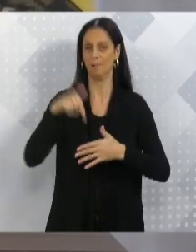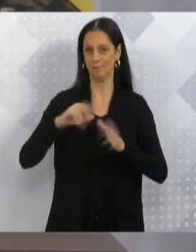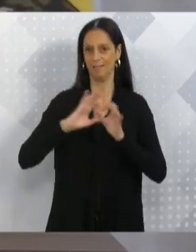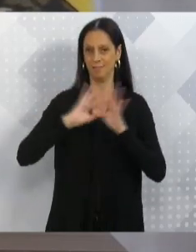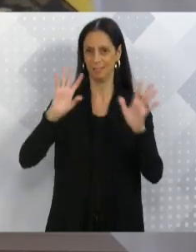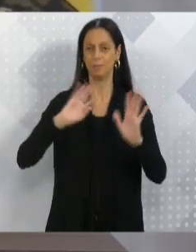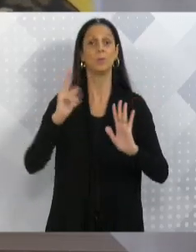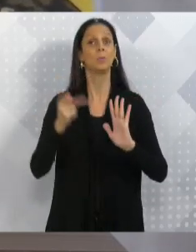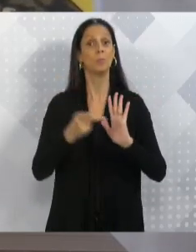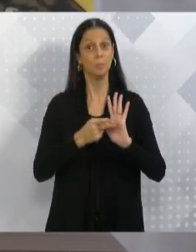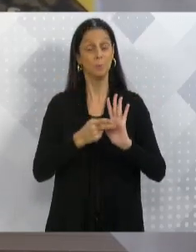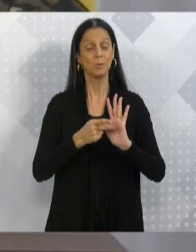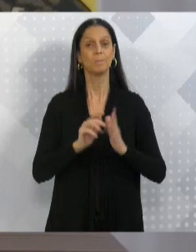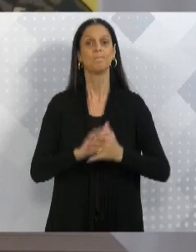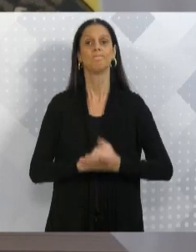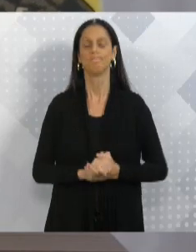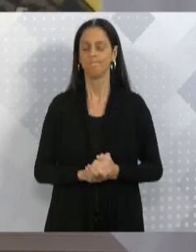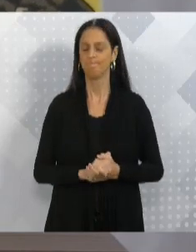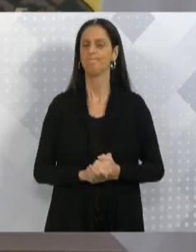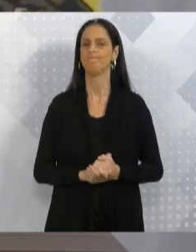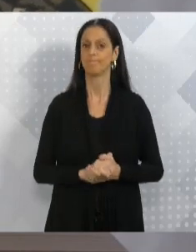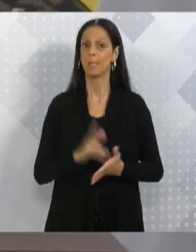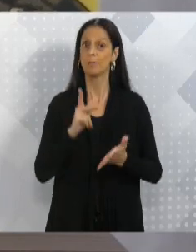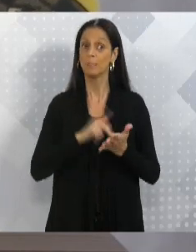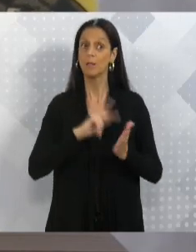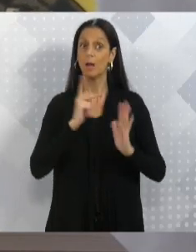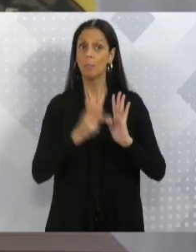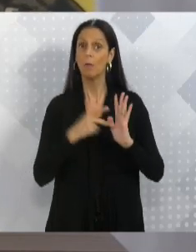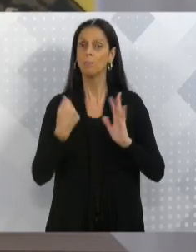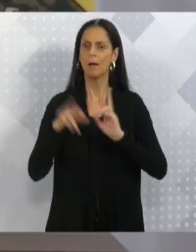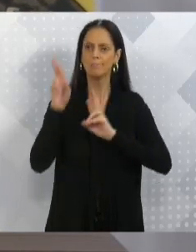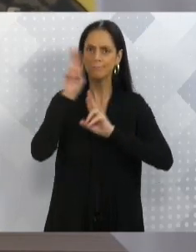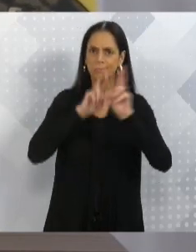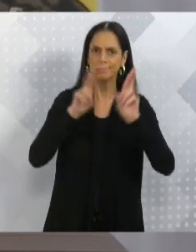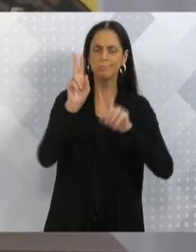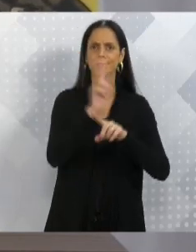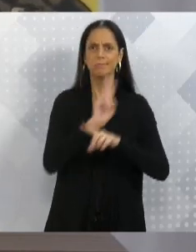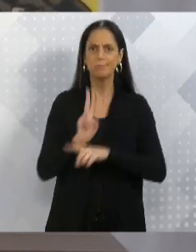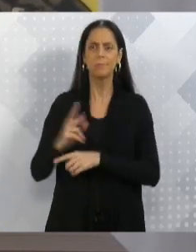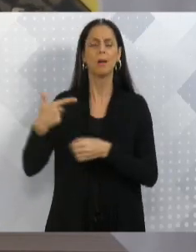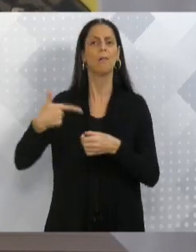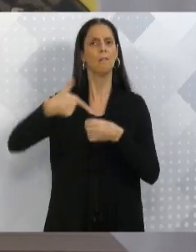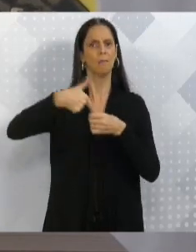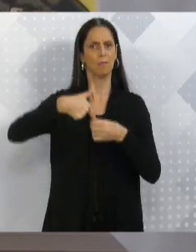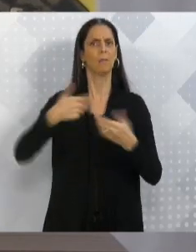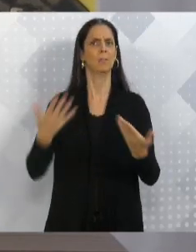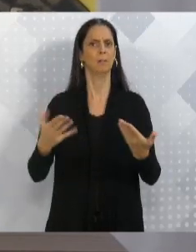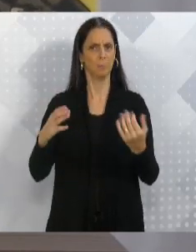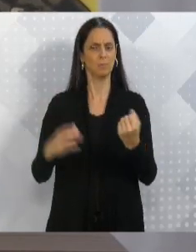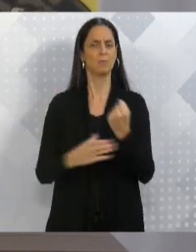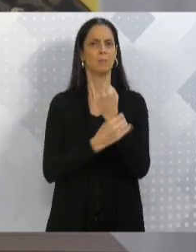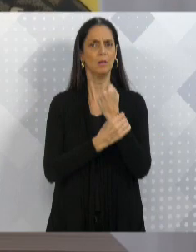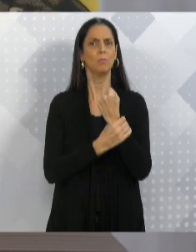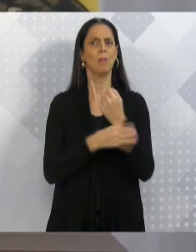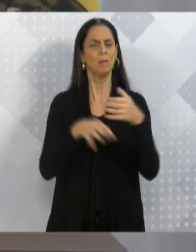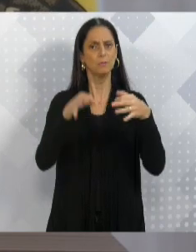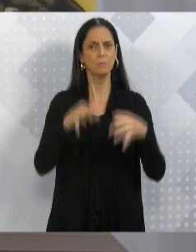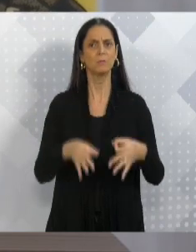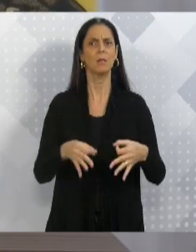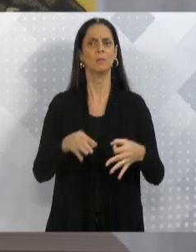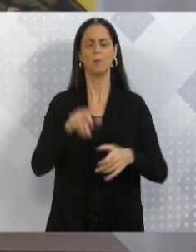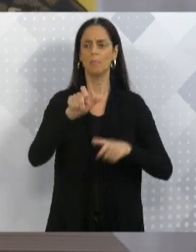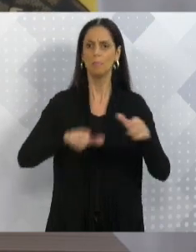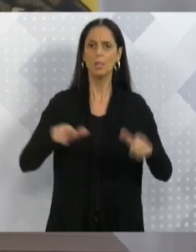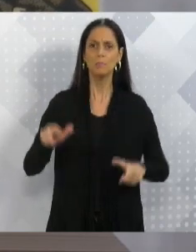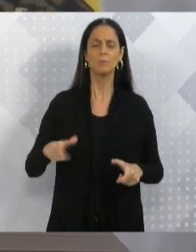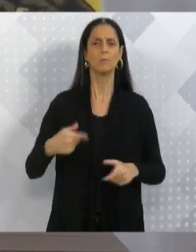aqui, né? Realmente, o PROCON fiscalizar os postos de combustíveis para assegurar, né, ao cidadão